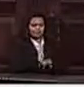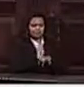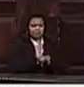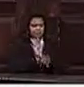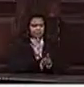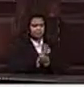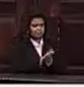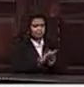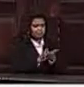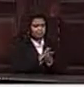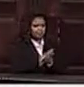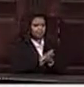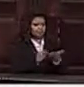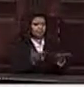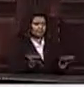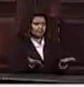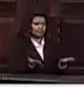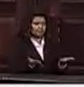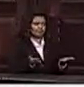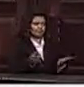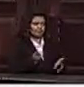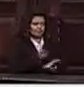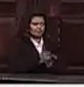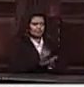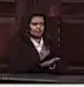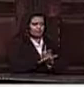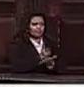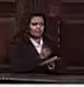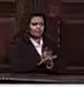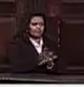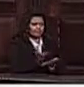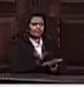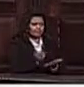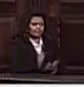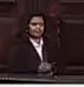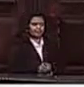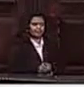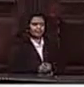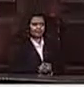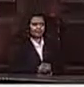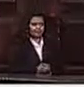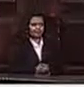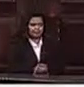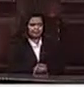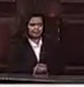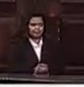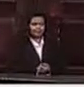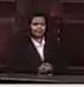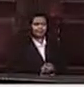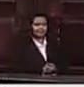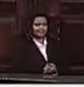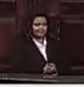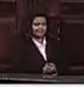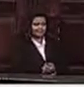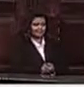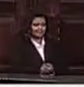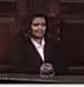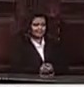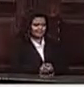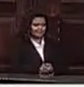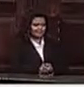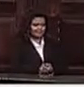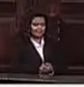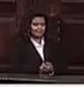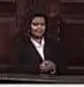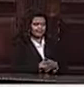foram obrigados a cumprir nas Olimpíadas de 2016, cujo encerramento já se deu há mais de um